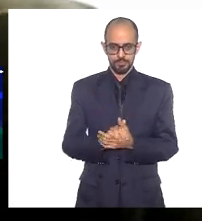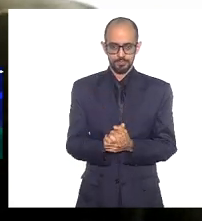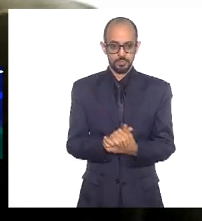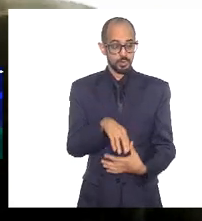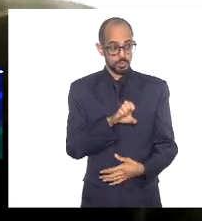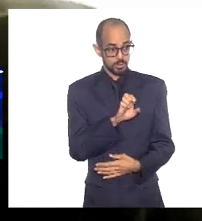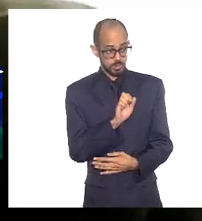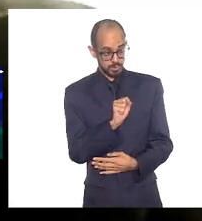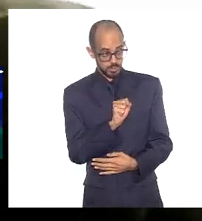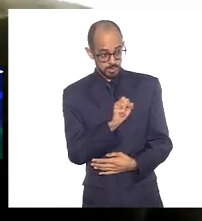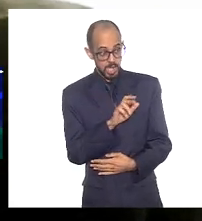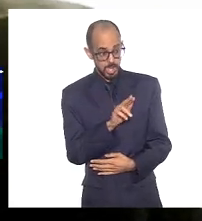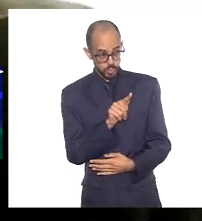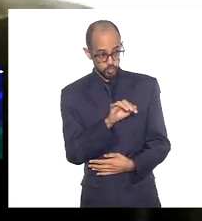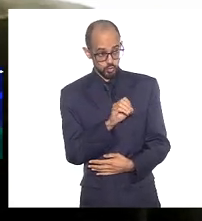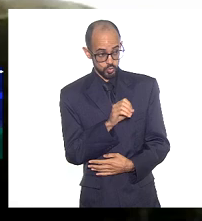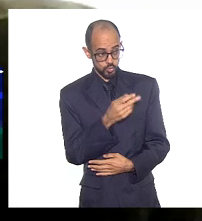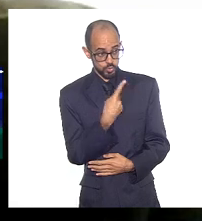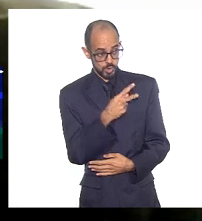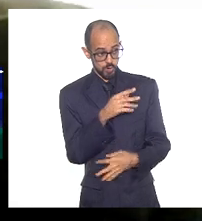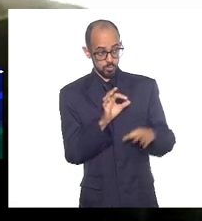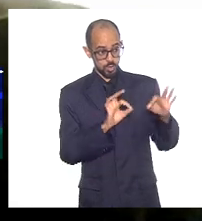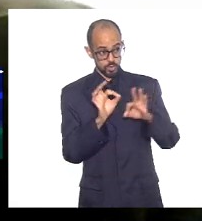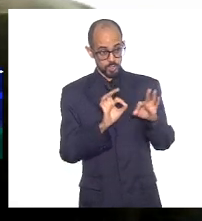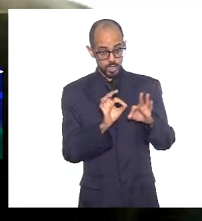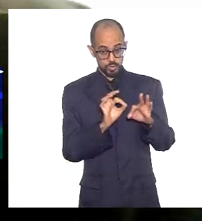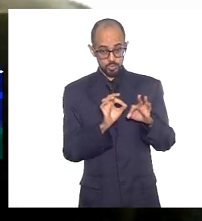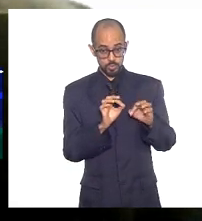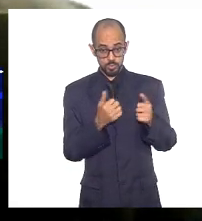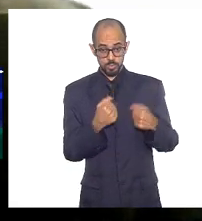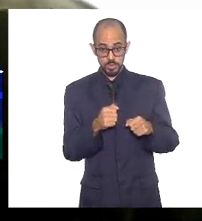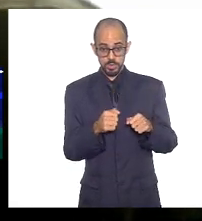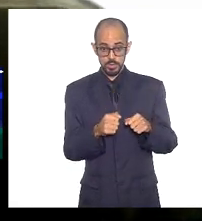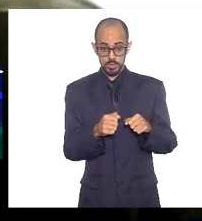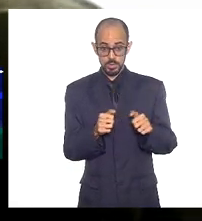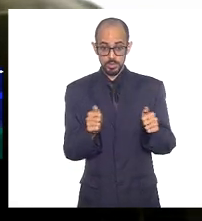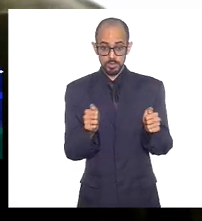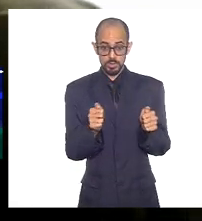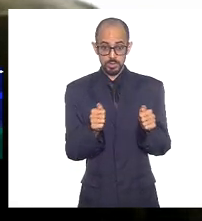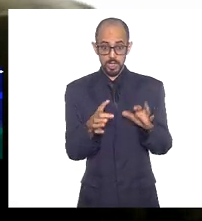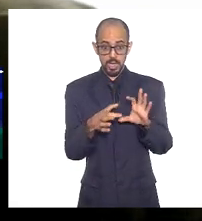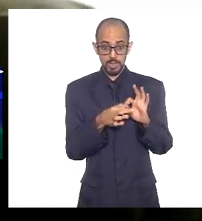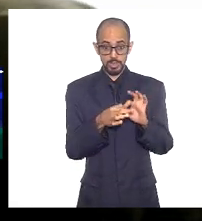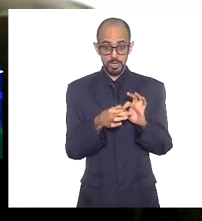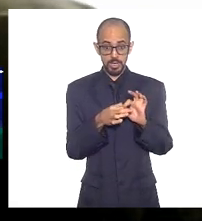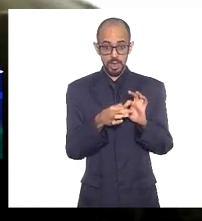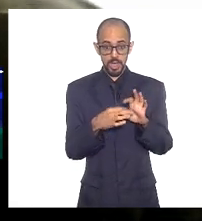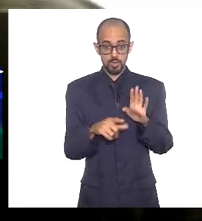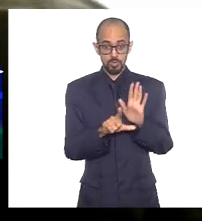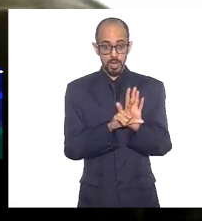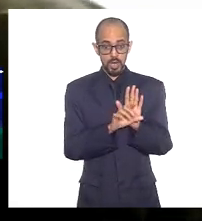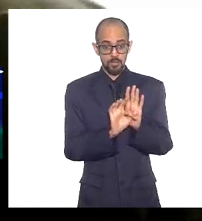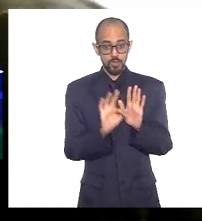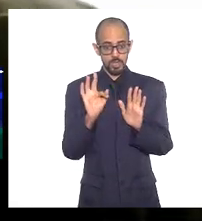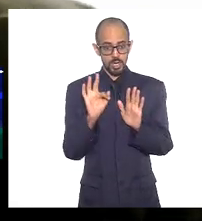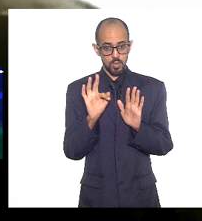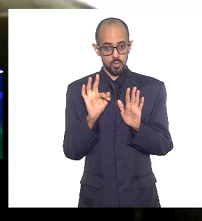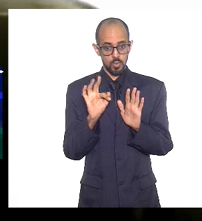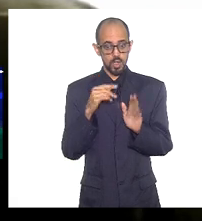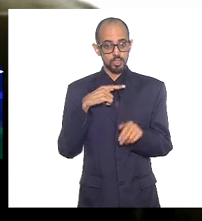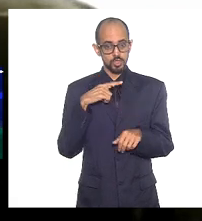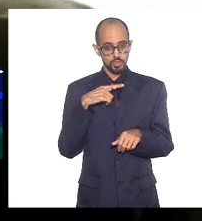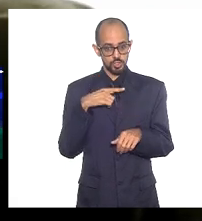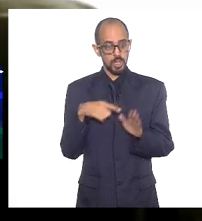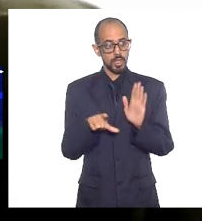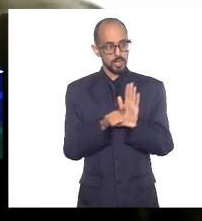que o teu projeto tem que ver com uma lei federal, e nós temos leis estaduais também sobre a questão da